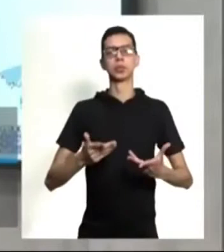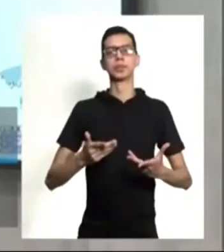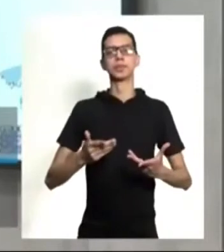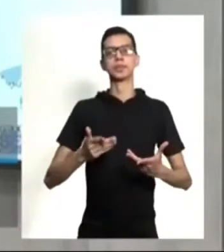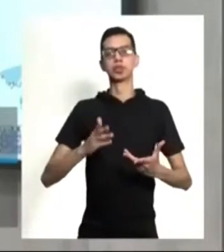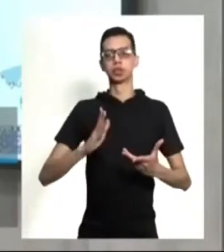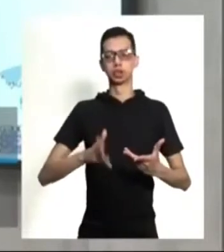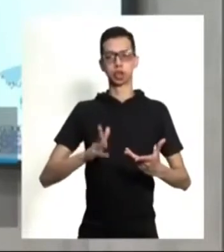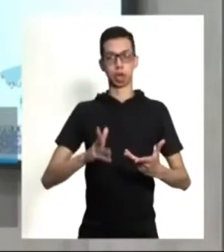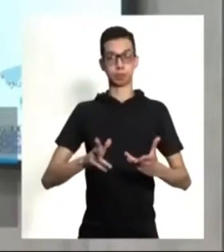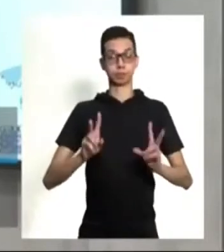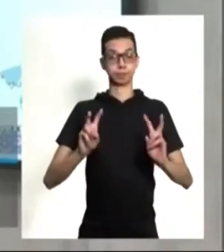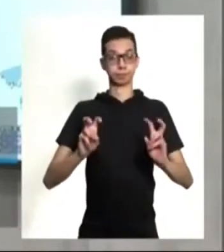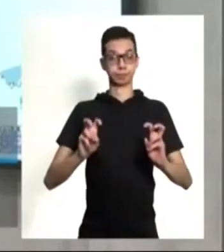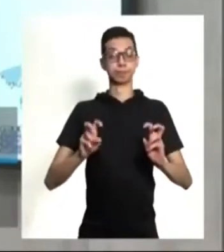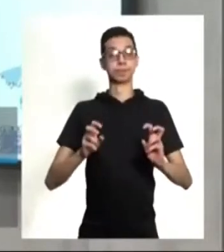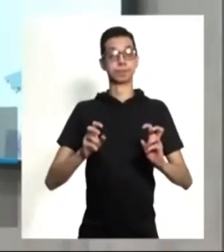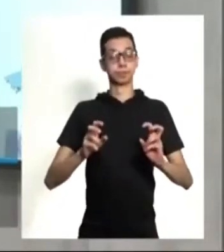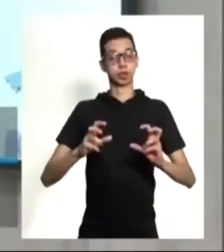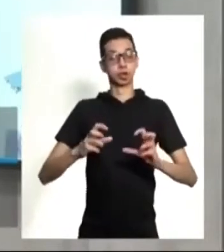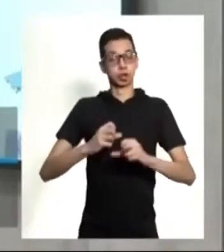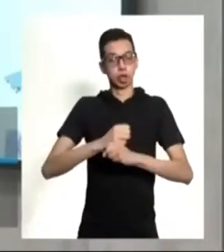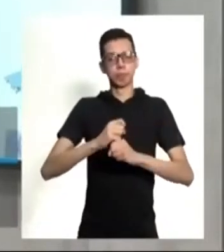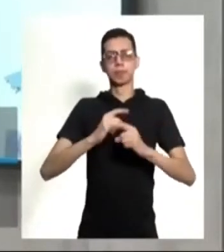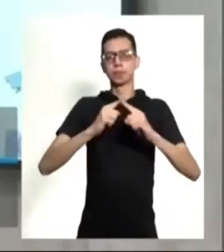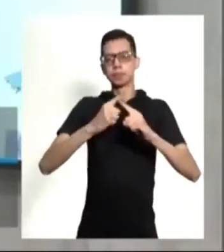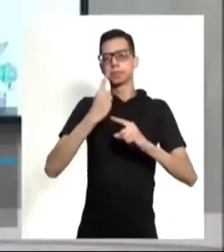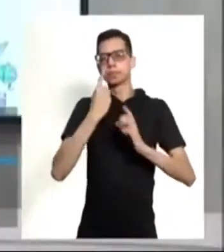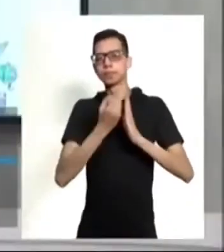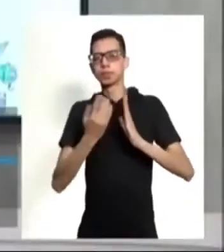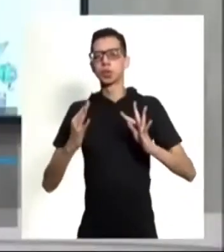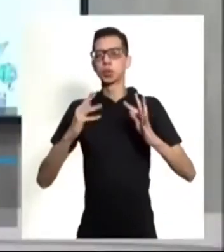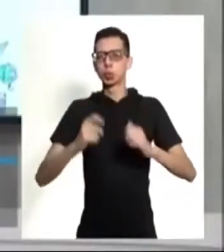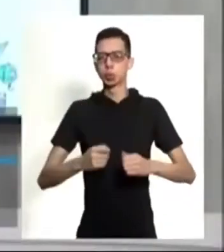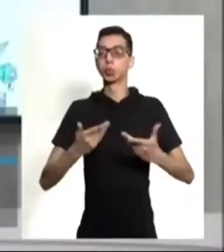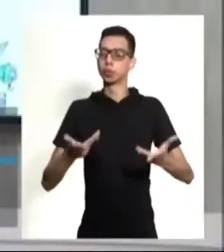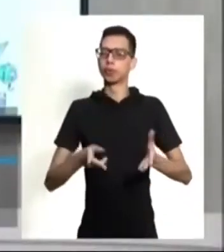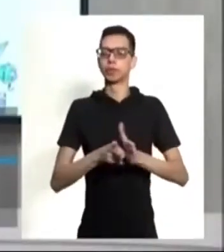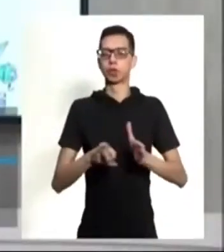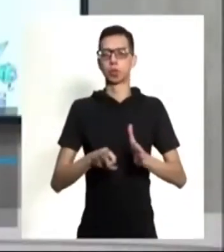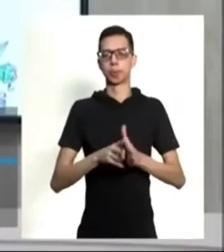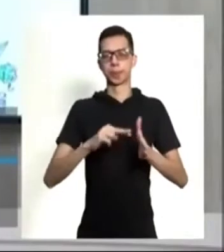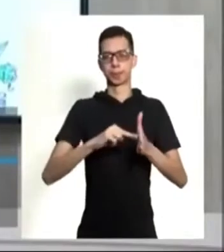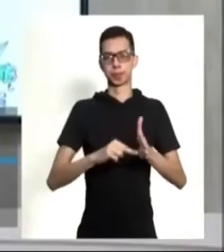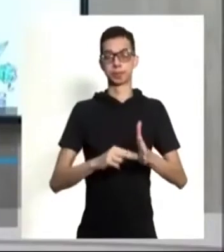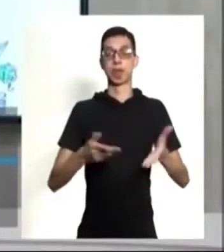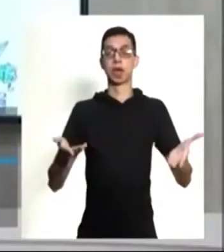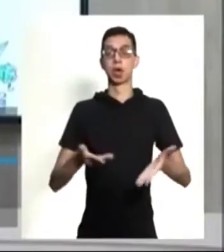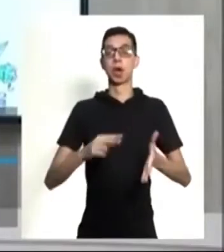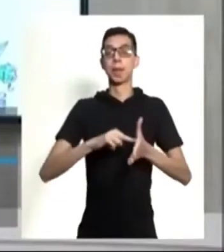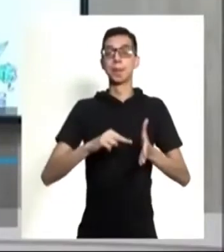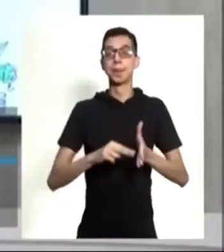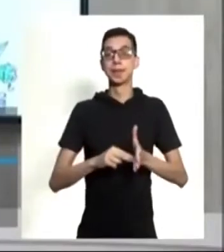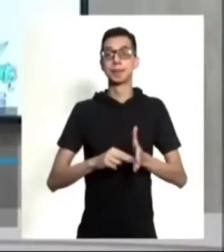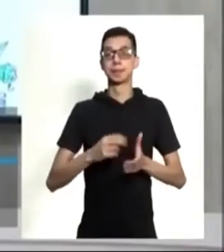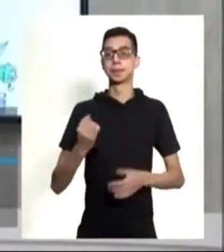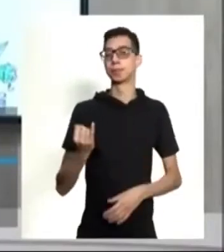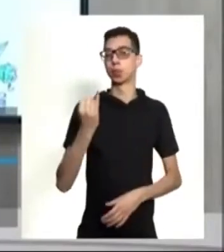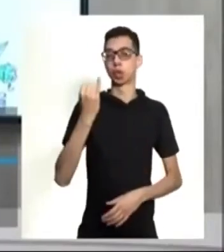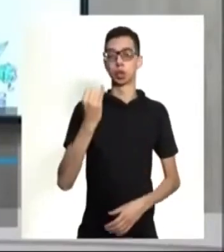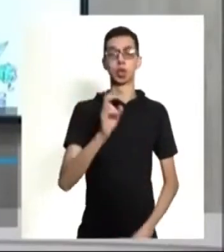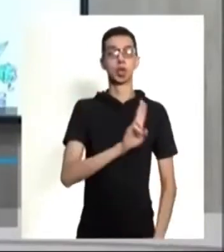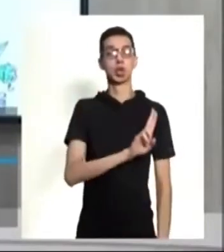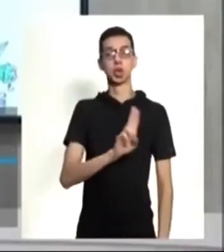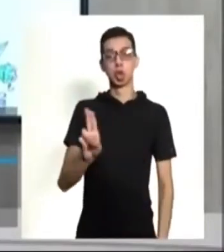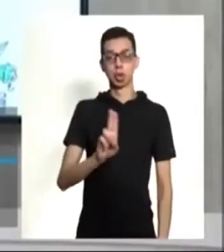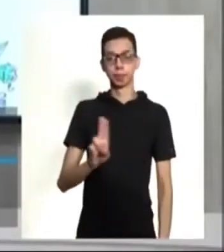elas. Esse é o volume do prisma, tá? Nós vamos falar agora de um prisma muito importante, que é o chamado cubo. Quem é o cubo?